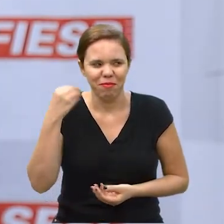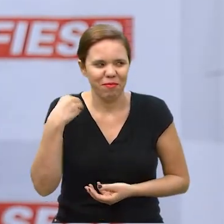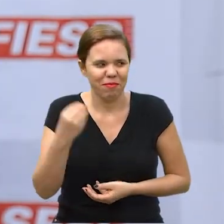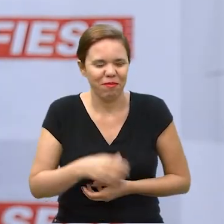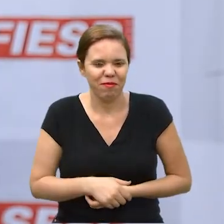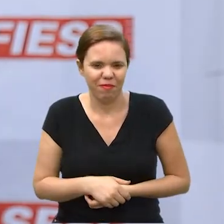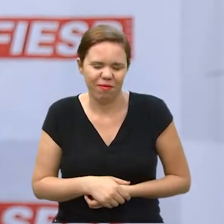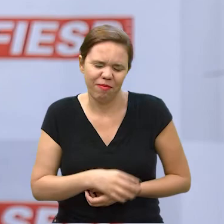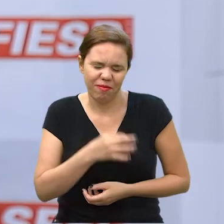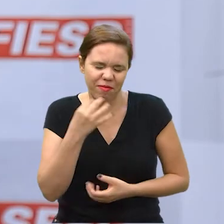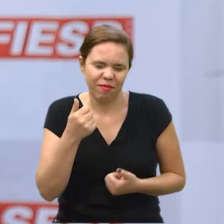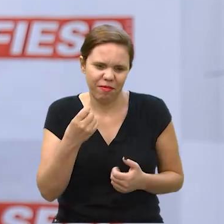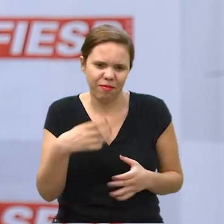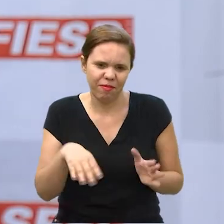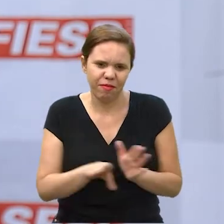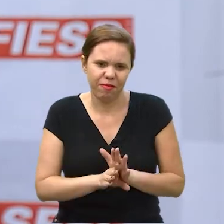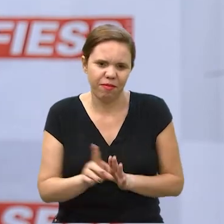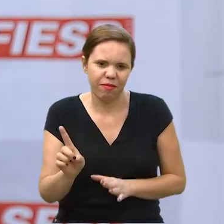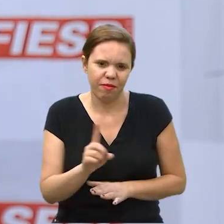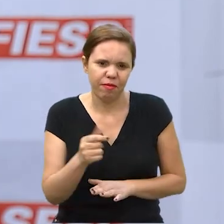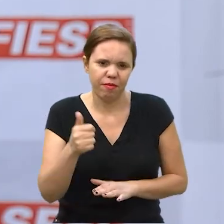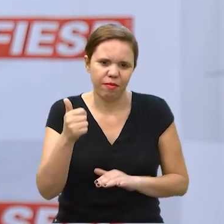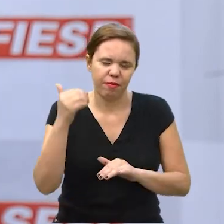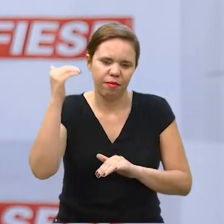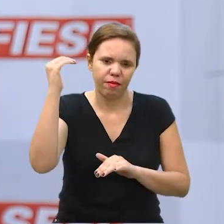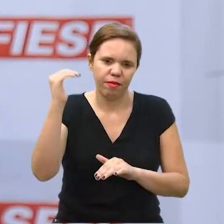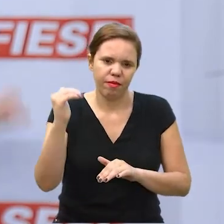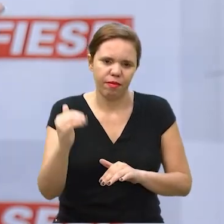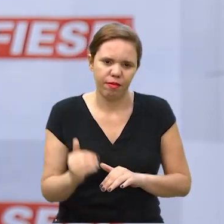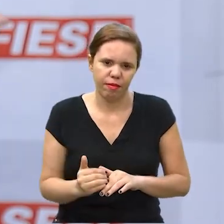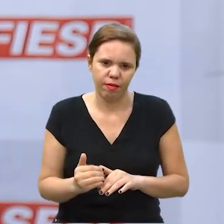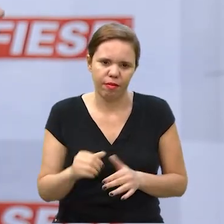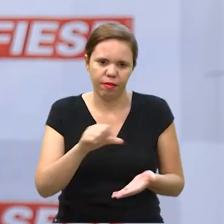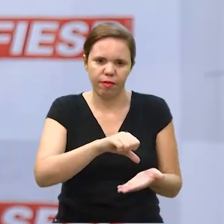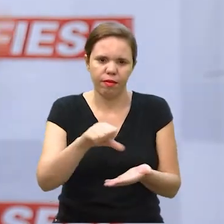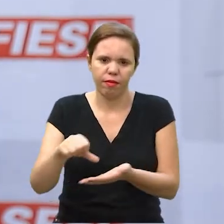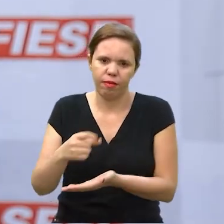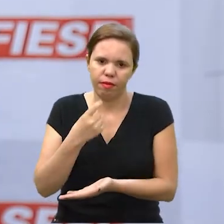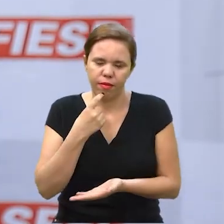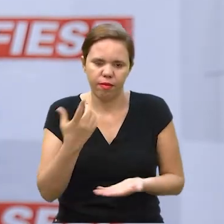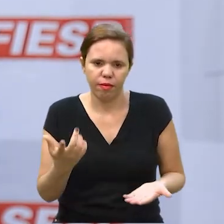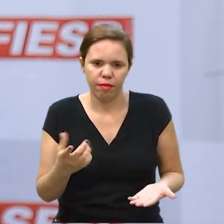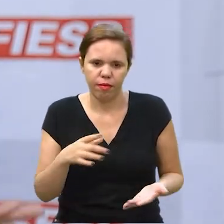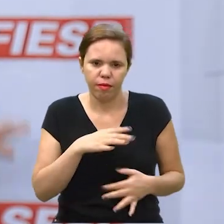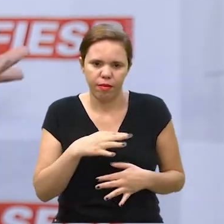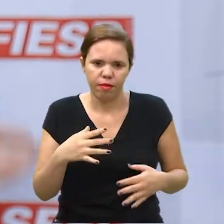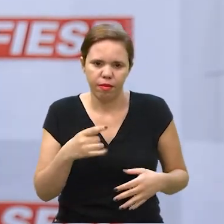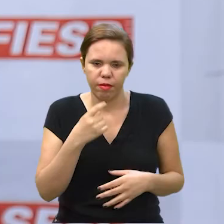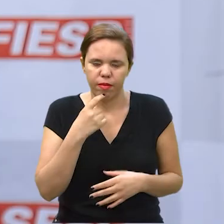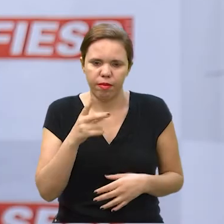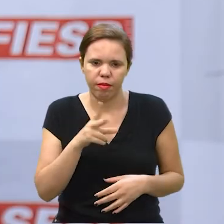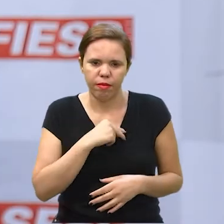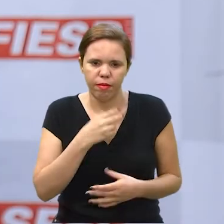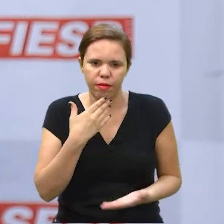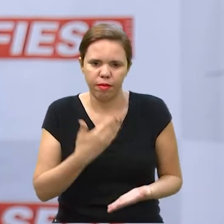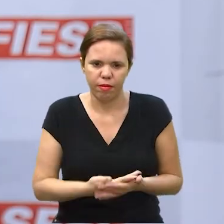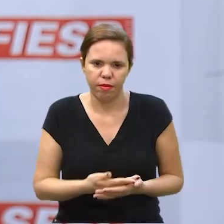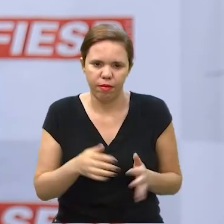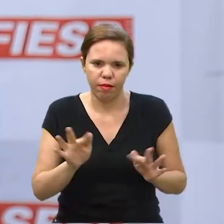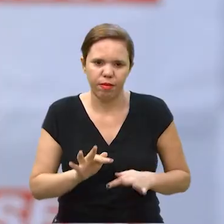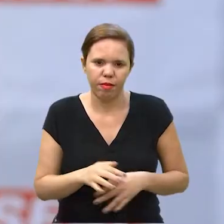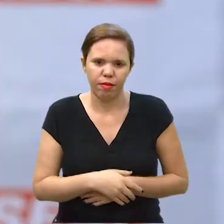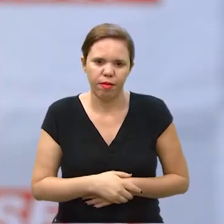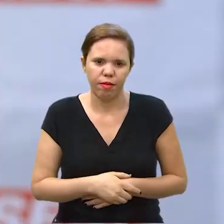mas valeu já ter chegado entre uma das primeiras da região de Campinas, da cidade de Campinas. Nossa, já tô